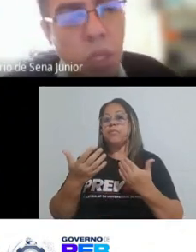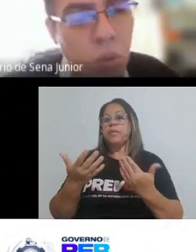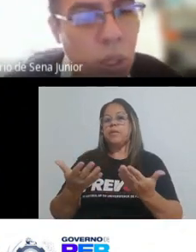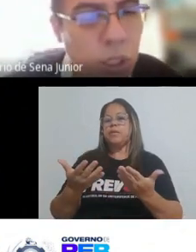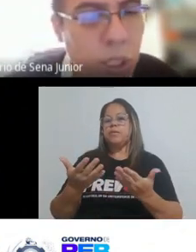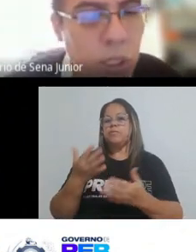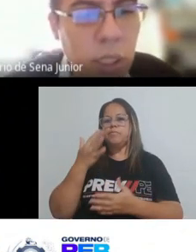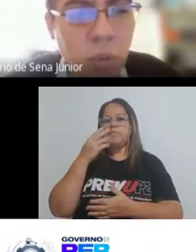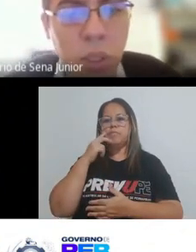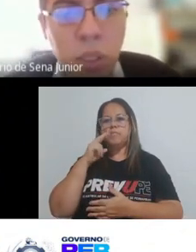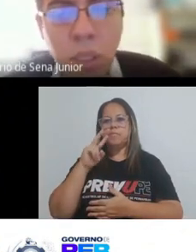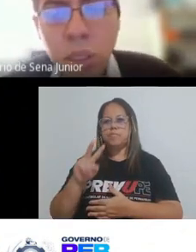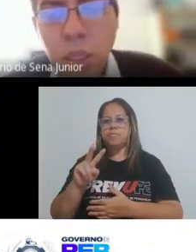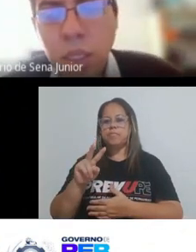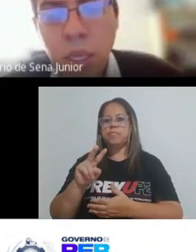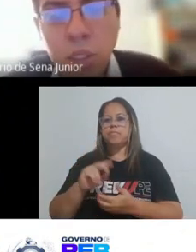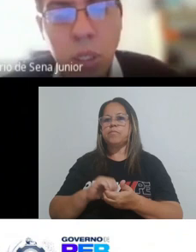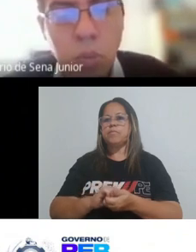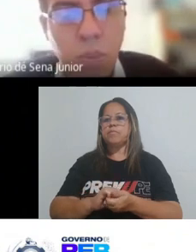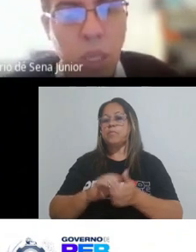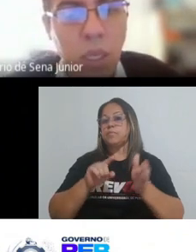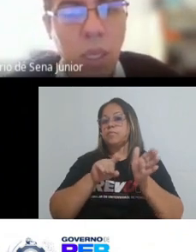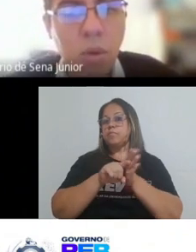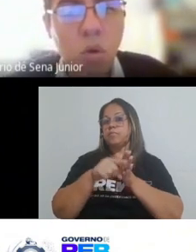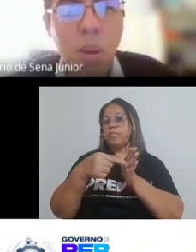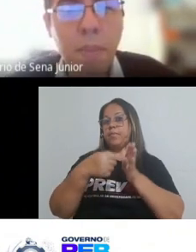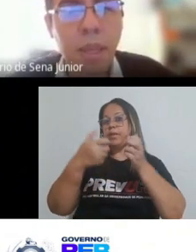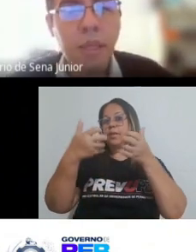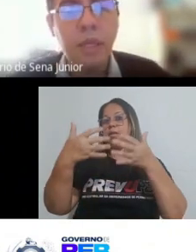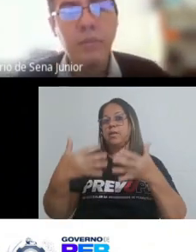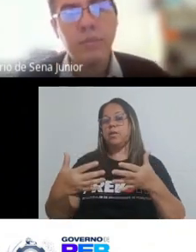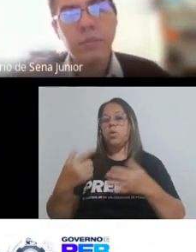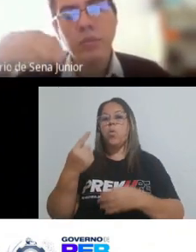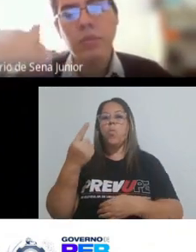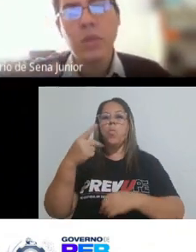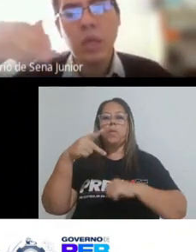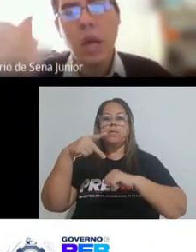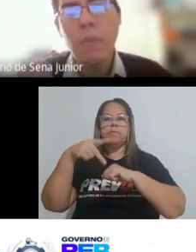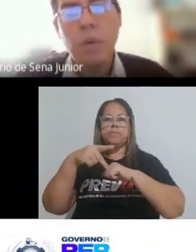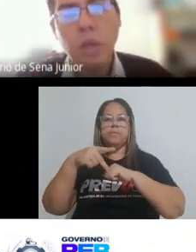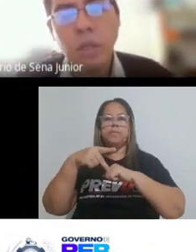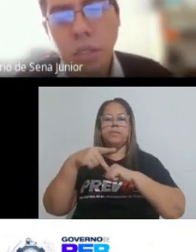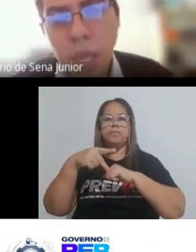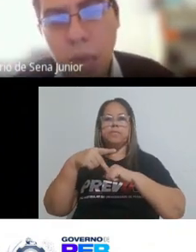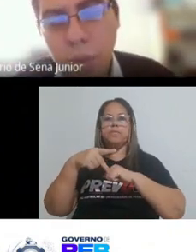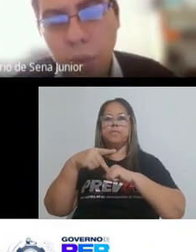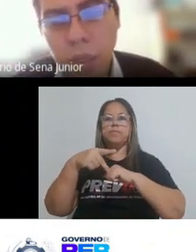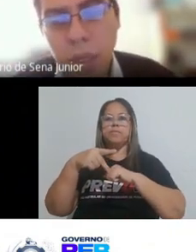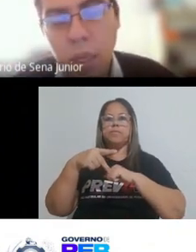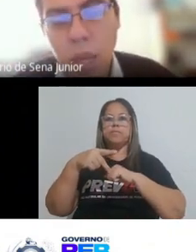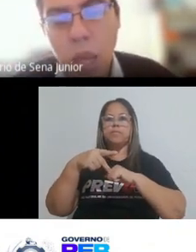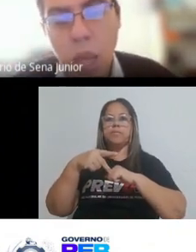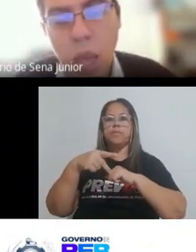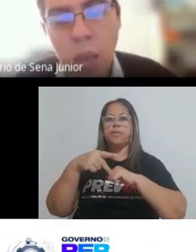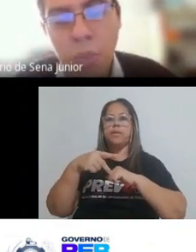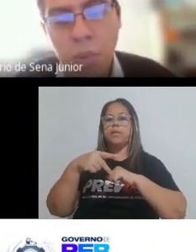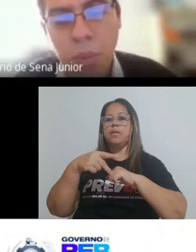vamos ver. O que ele está dizendo aqui nessa questão é que uma pedra, após a primeira